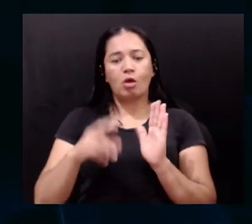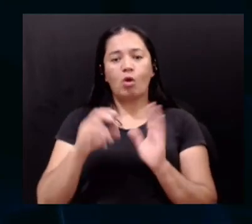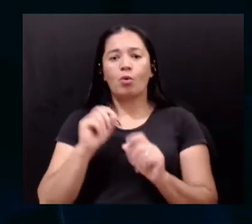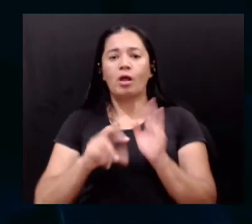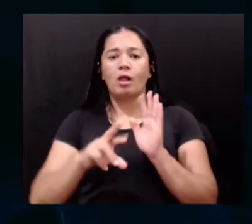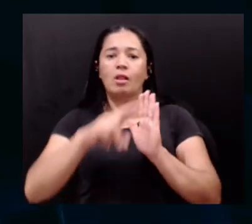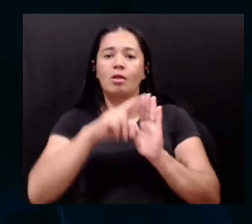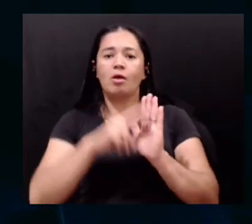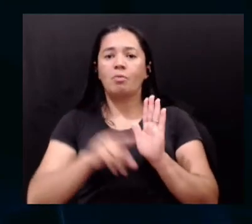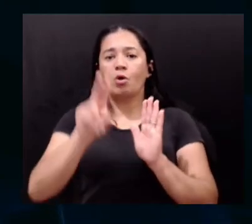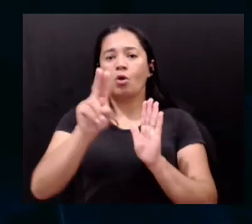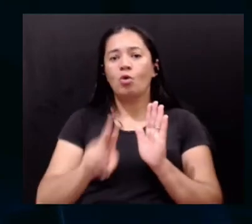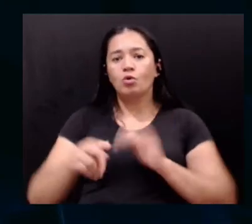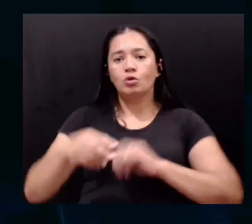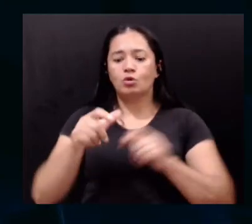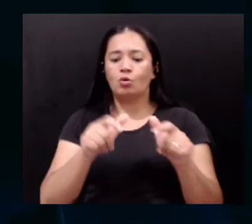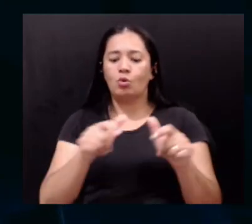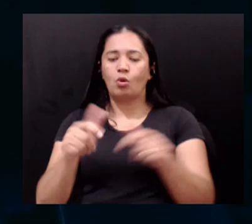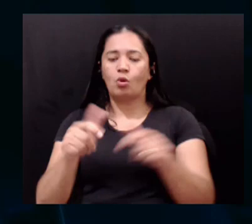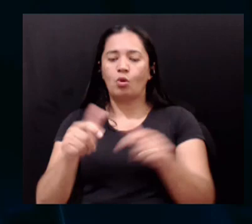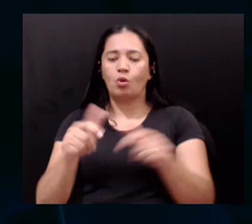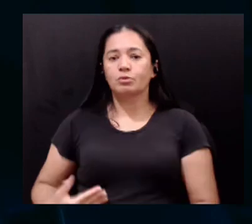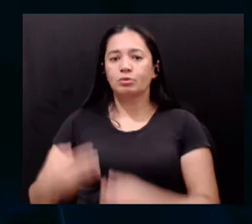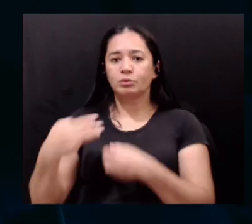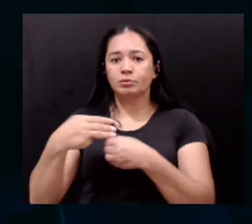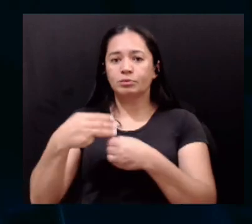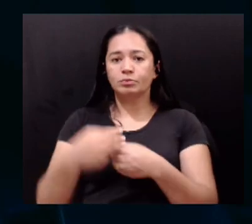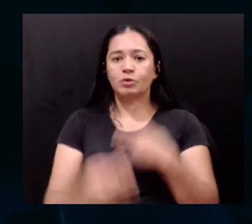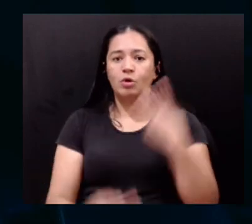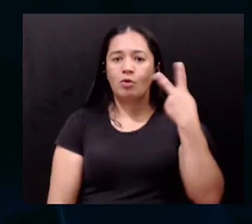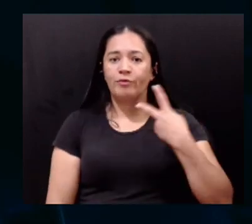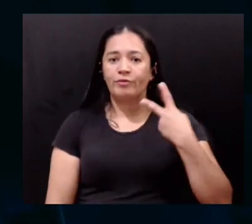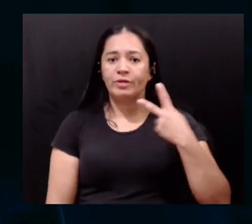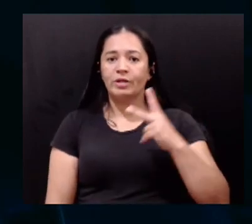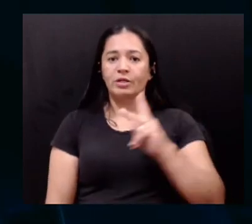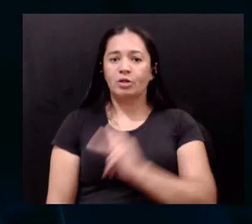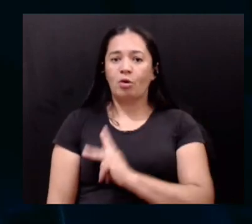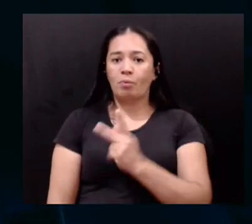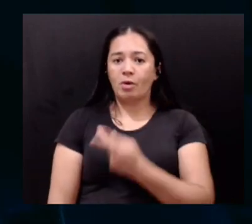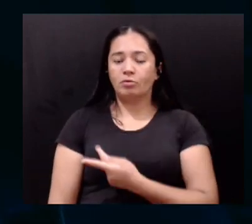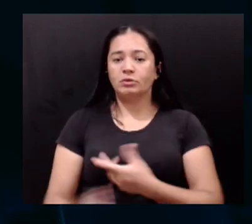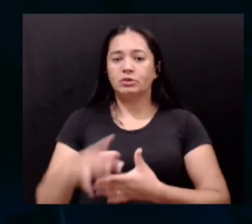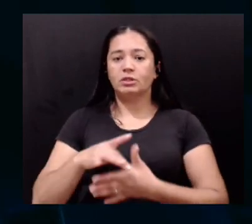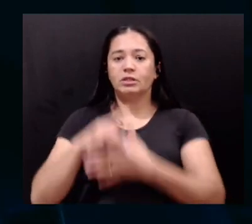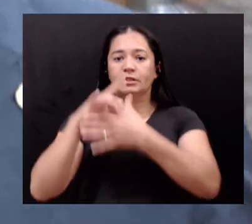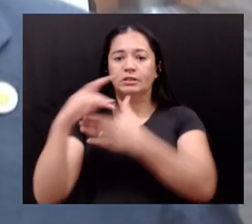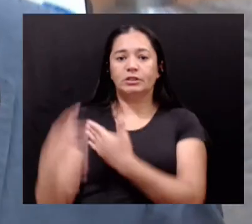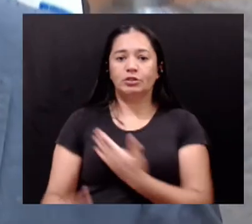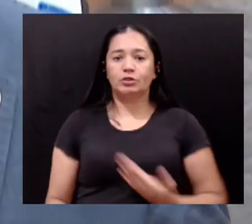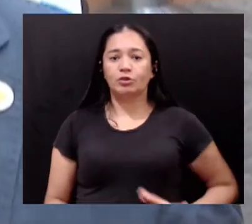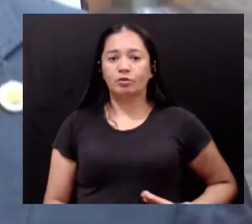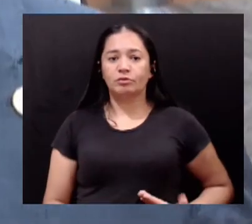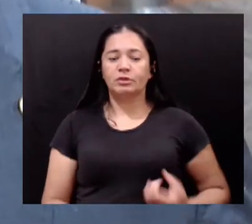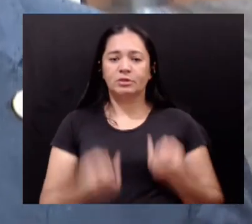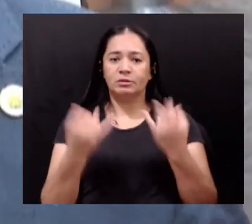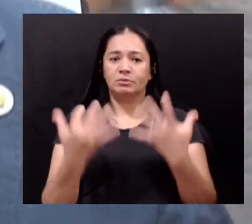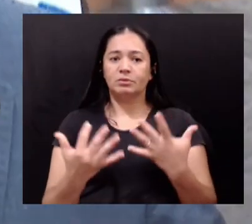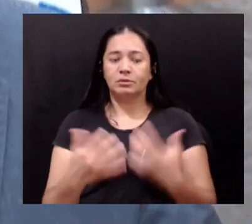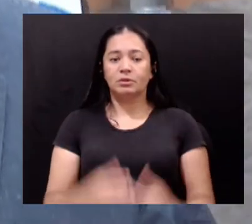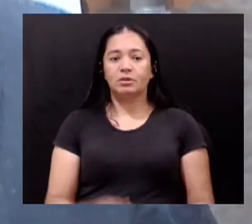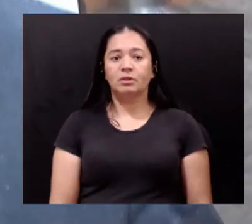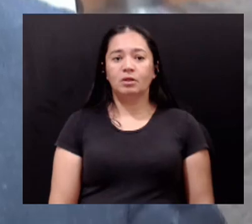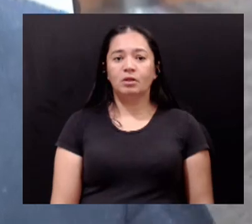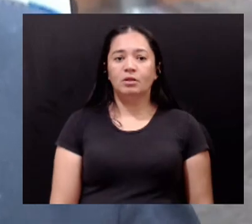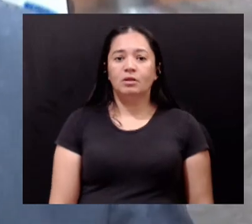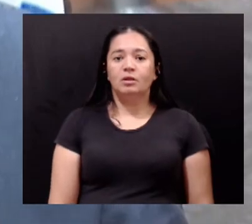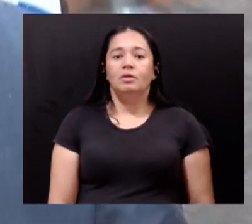vias públicas municipais. O vereador Paulo Haddad, líder de governo na Câmara, falou sobre isso. Um projeto muito importante, André,